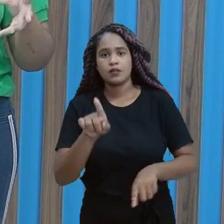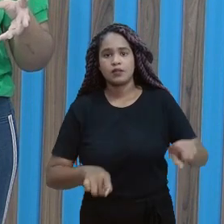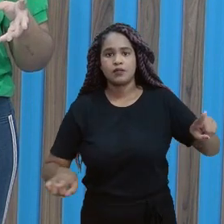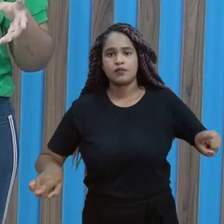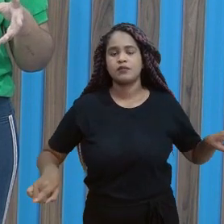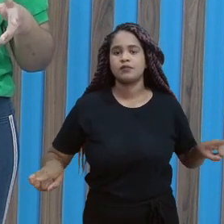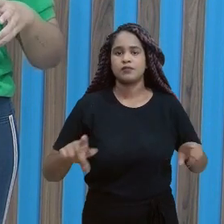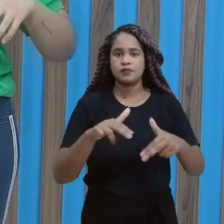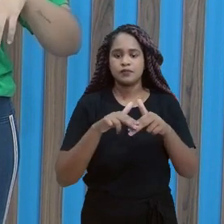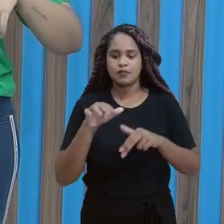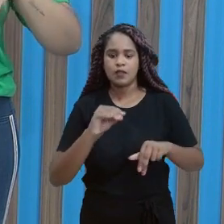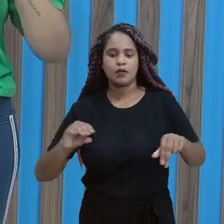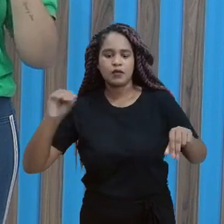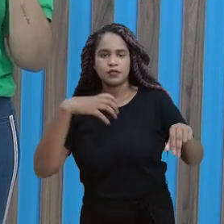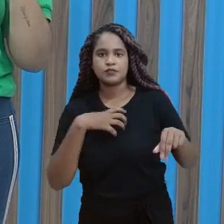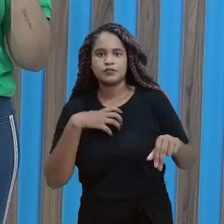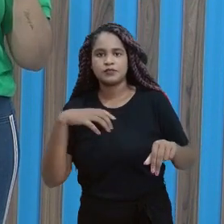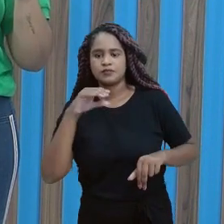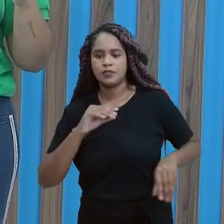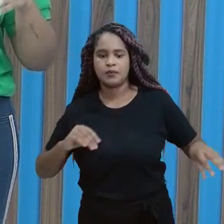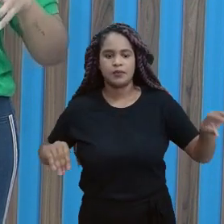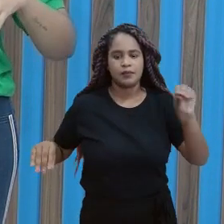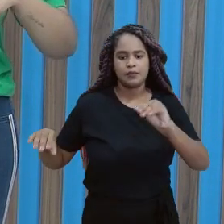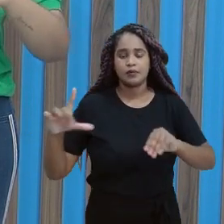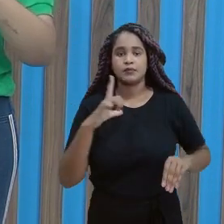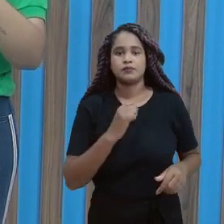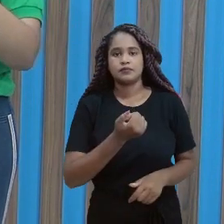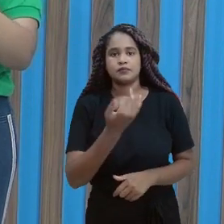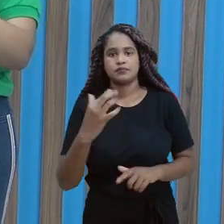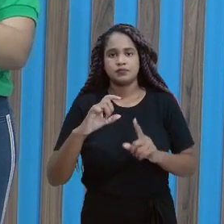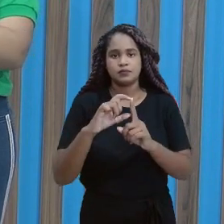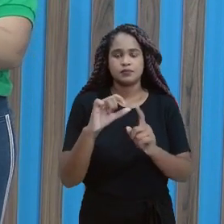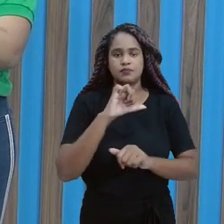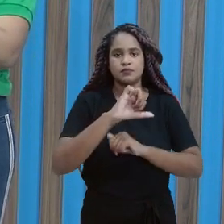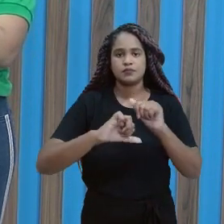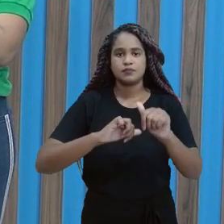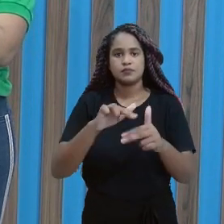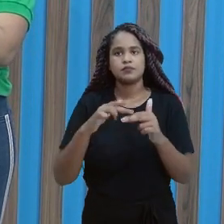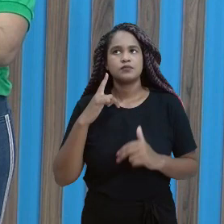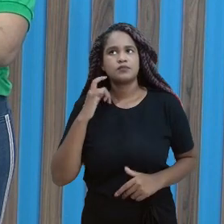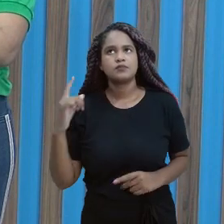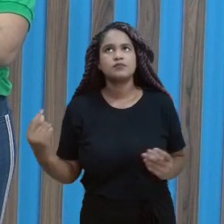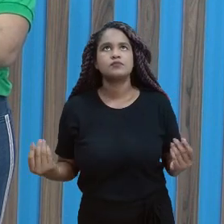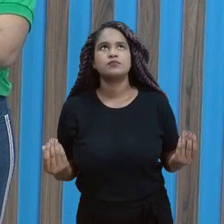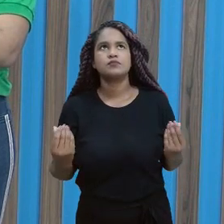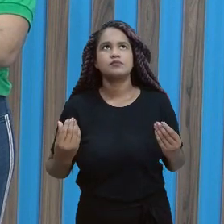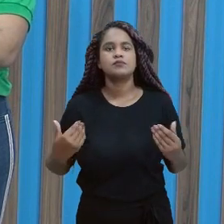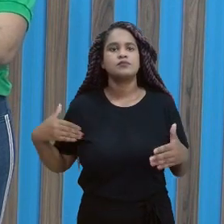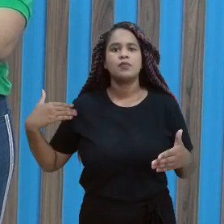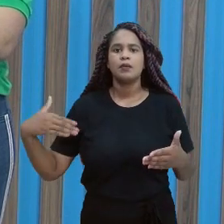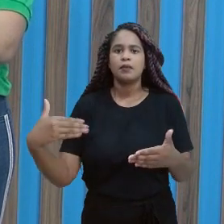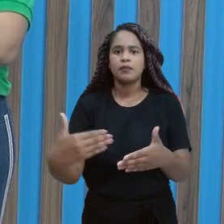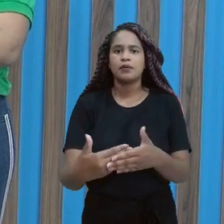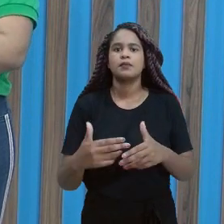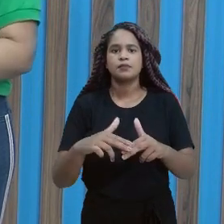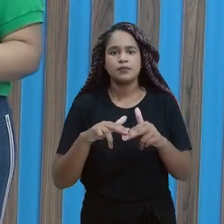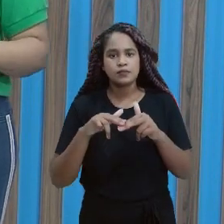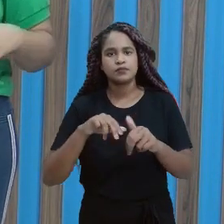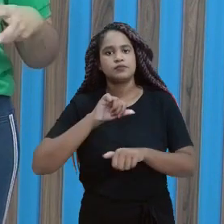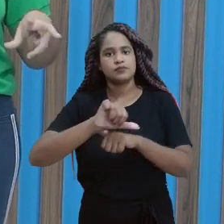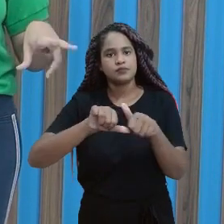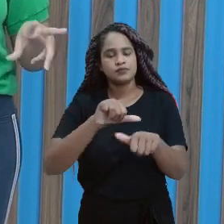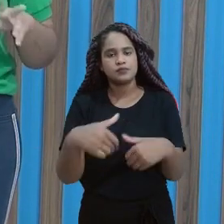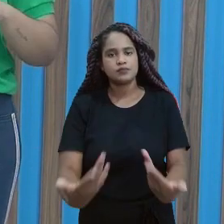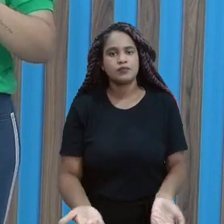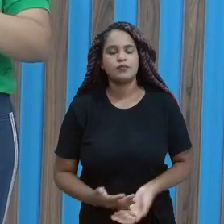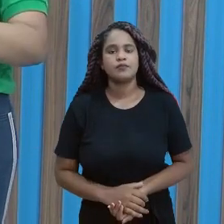dada pela oralidade, porque a gente tem palavras que vão mudando de som ao longo do tempo e por isso elas vão se modificando.